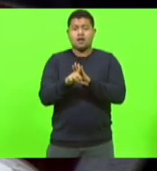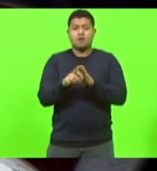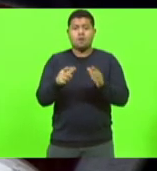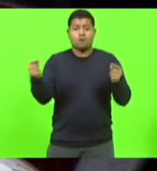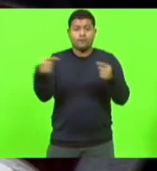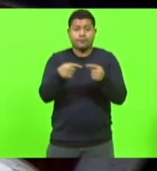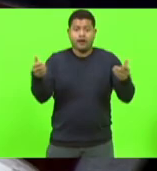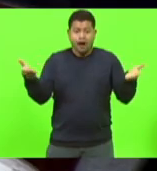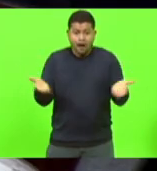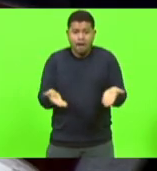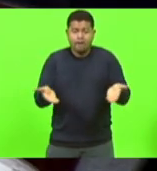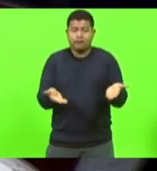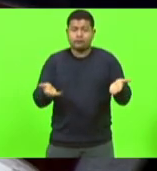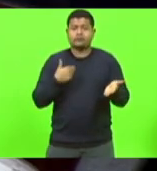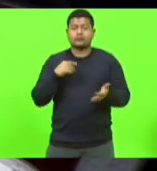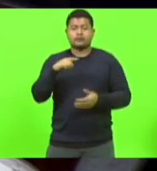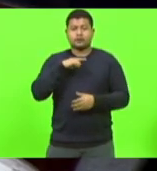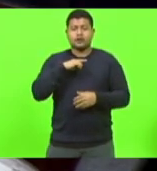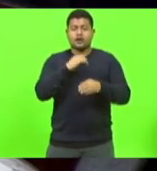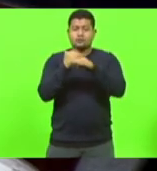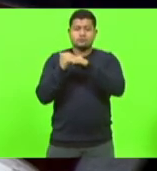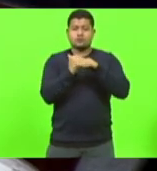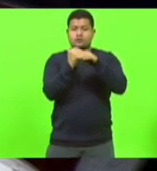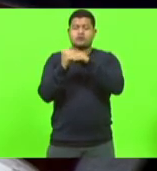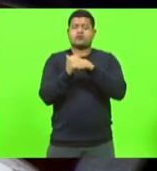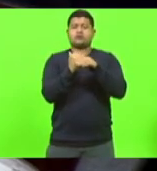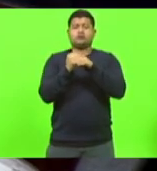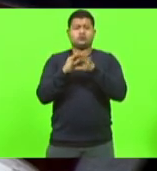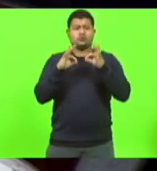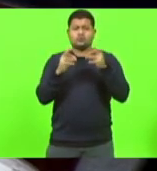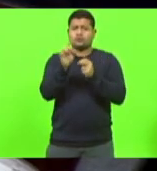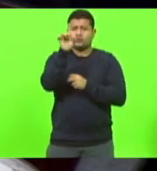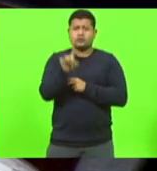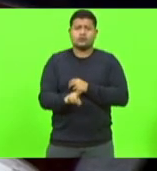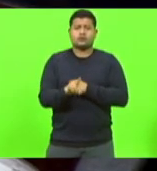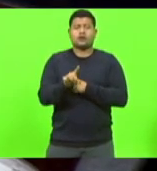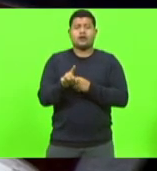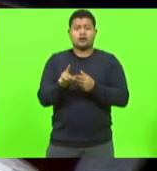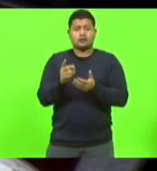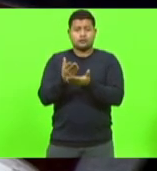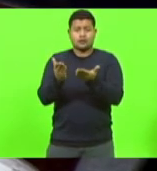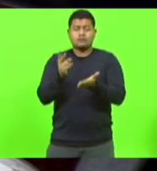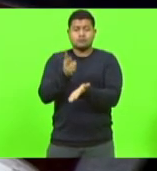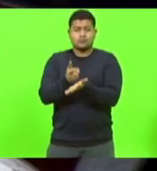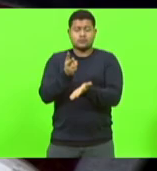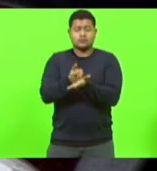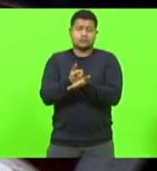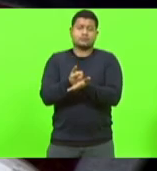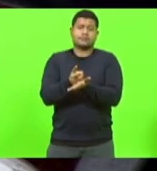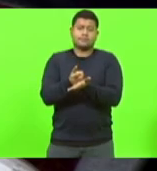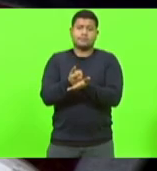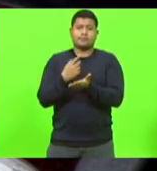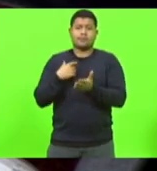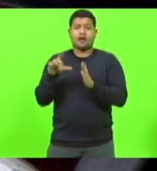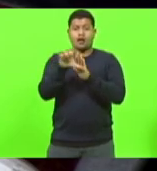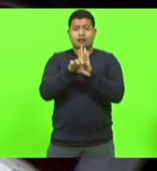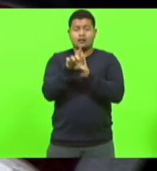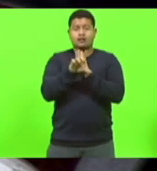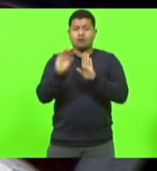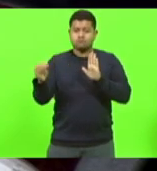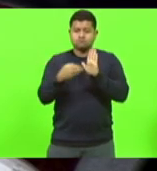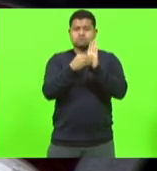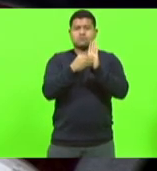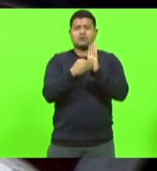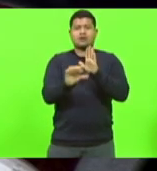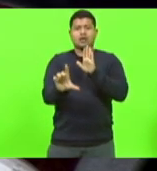e pelo direito à paridade e igualdade todos os direitos que a lei atual preserva a legislação colocou isso na lei